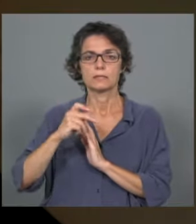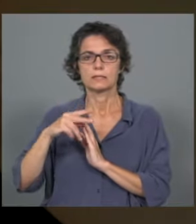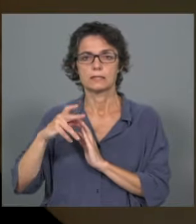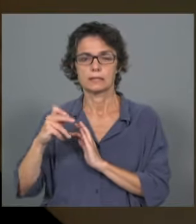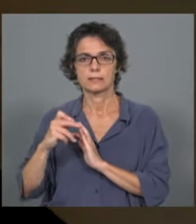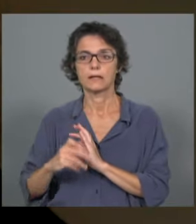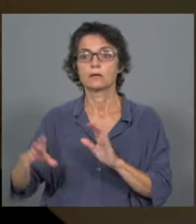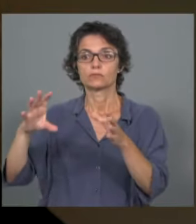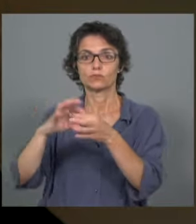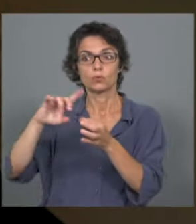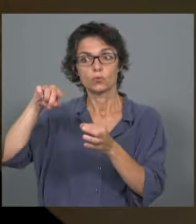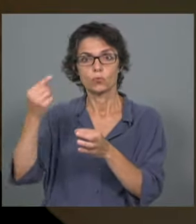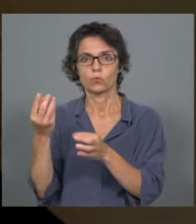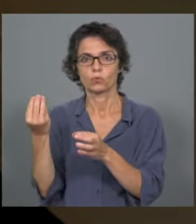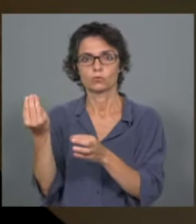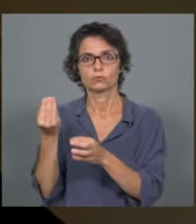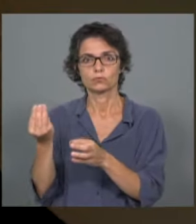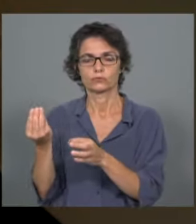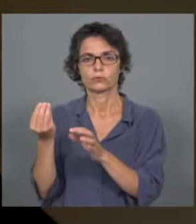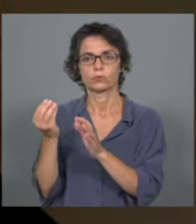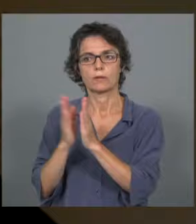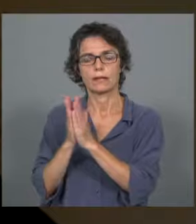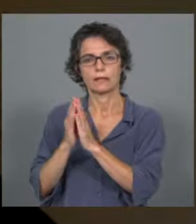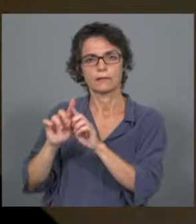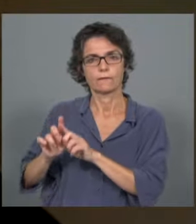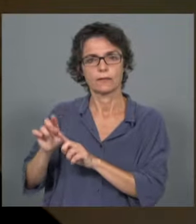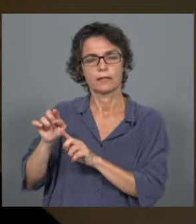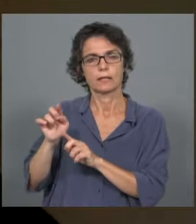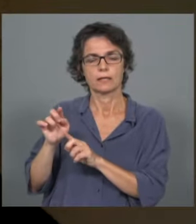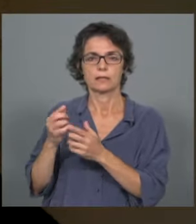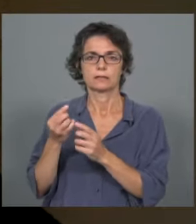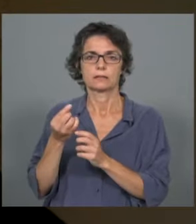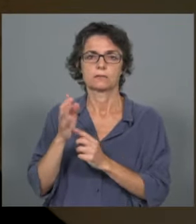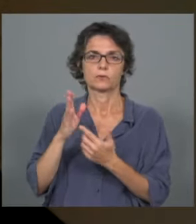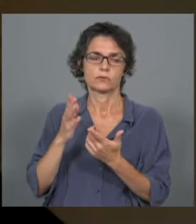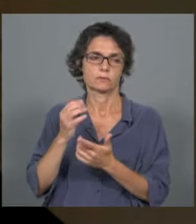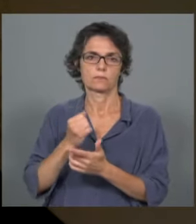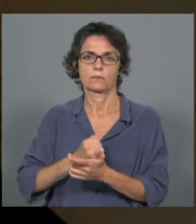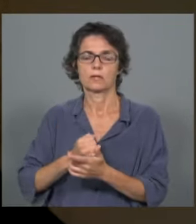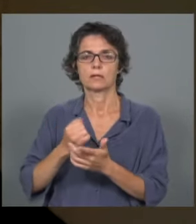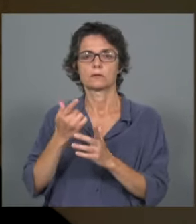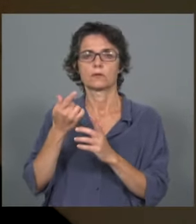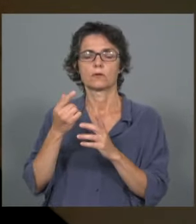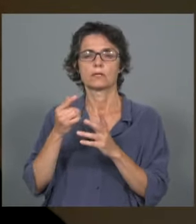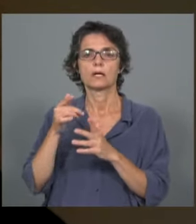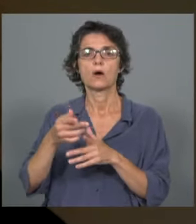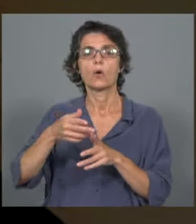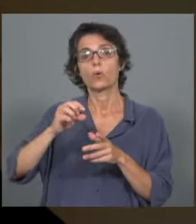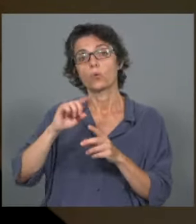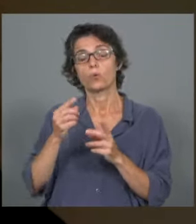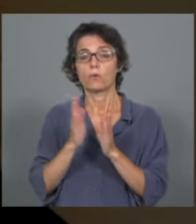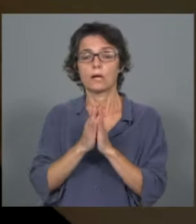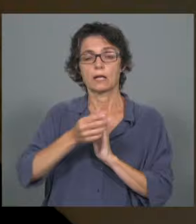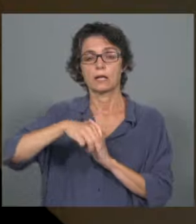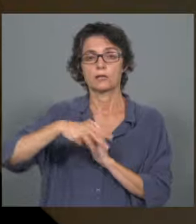a outras juventudes das igrejas, no Grupo Ecuménico Jovem do Porto, com a Igreja Católica, a Igreja Metodista, também